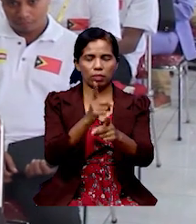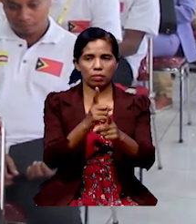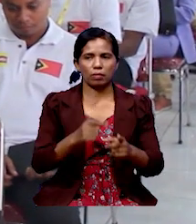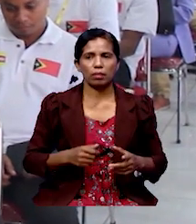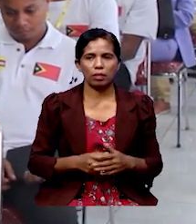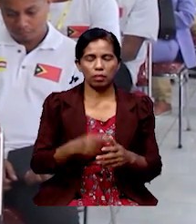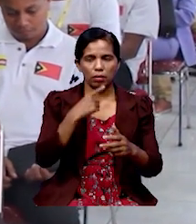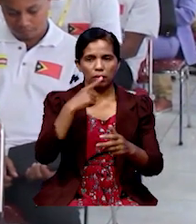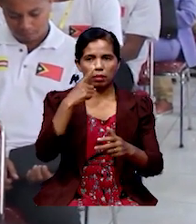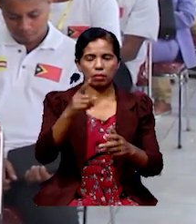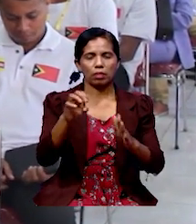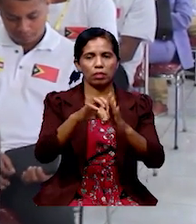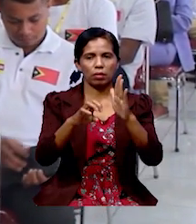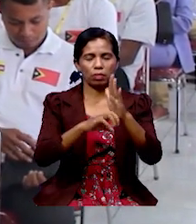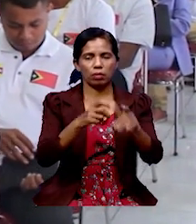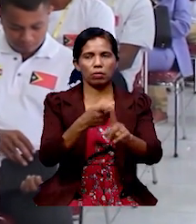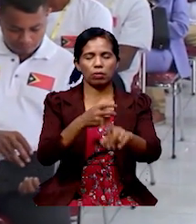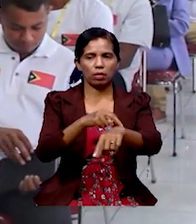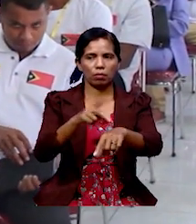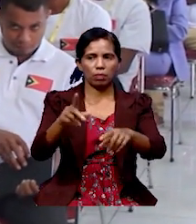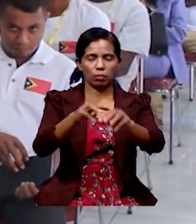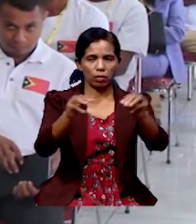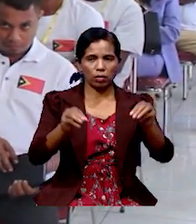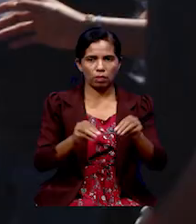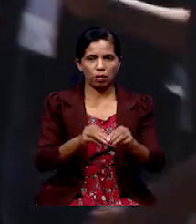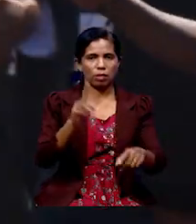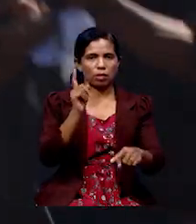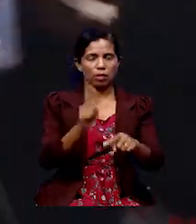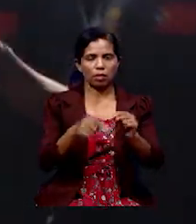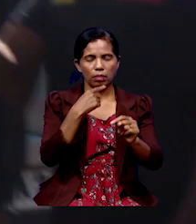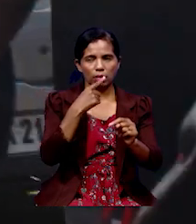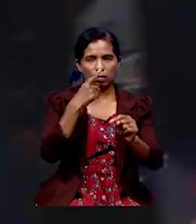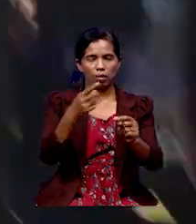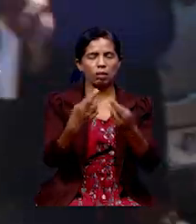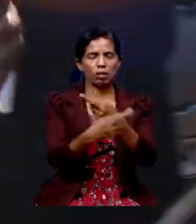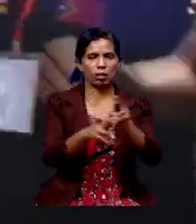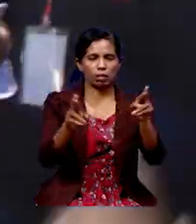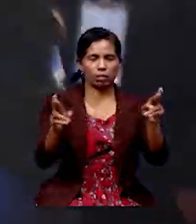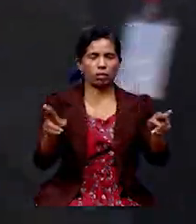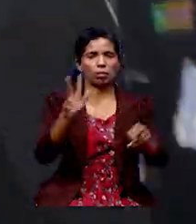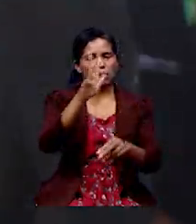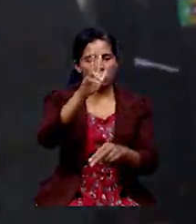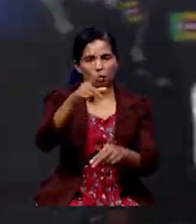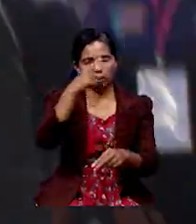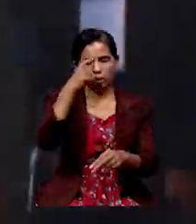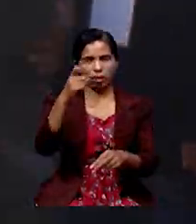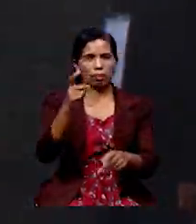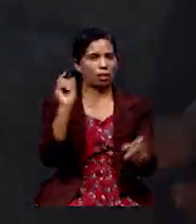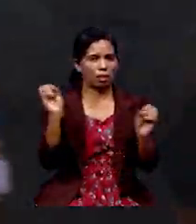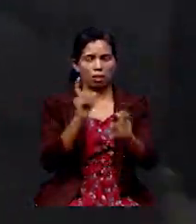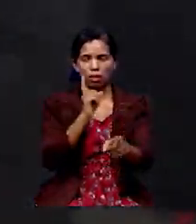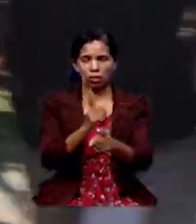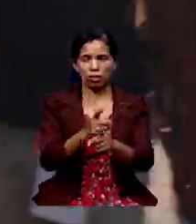mos rekomenda ba estrutura husi nivel municipio to nasional atu labele rekonyese resultado kongresu bada toluk ne legal tamba viola